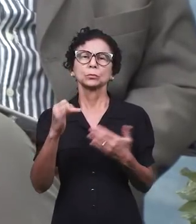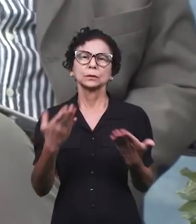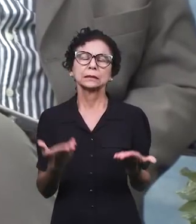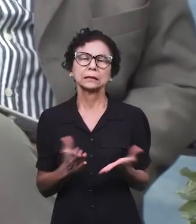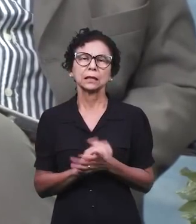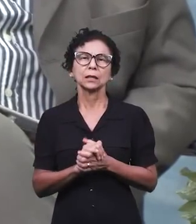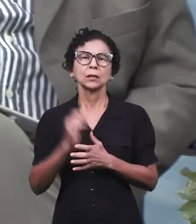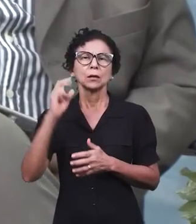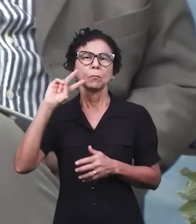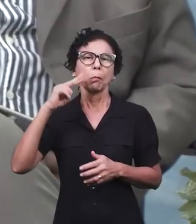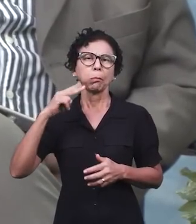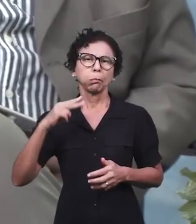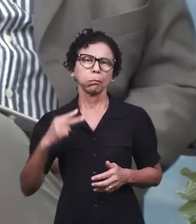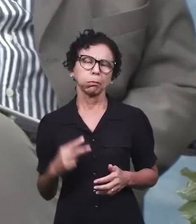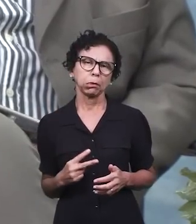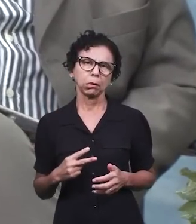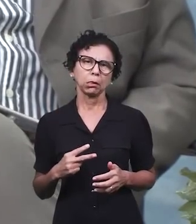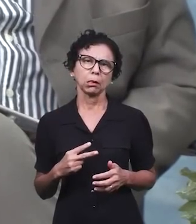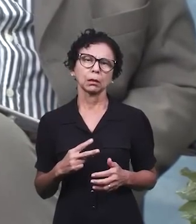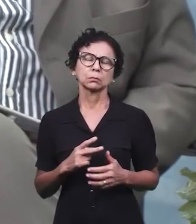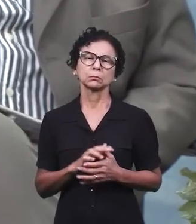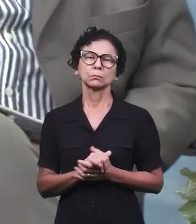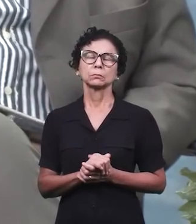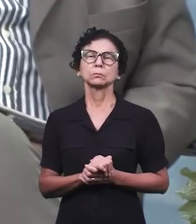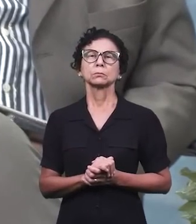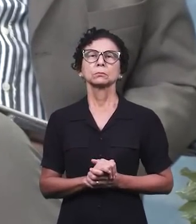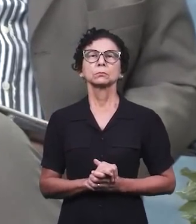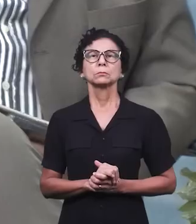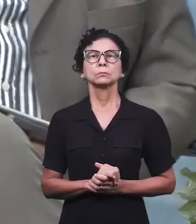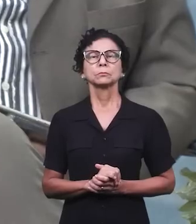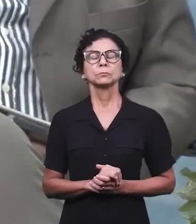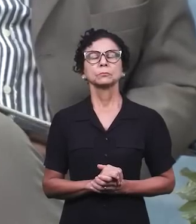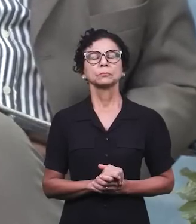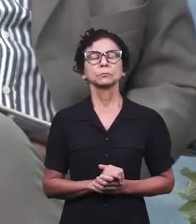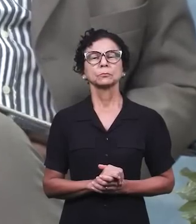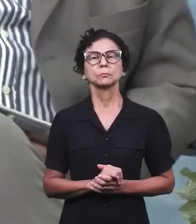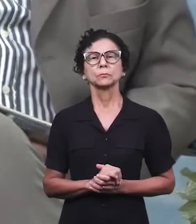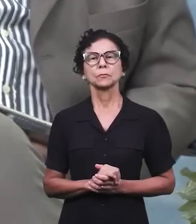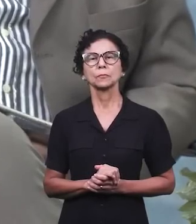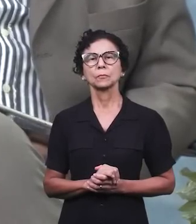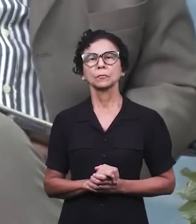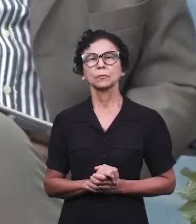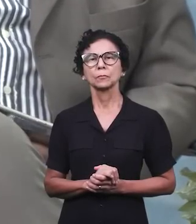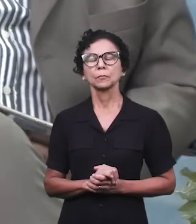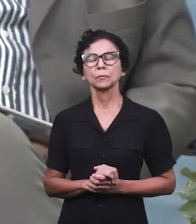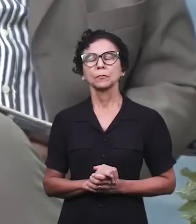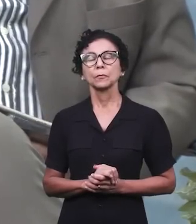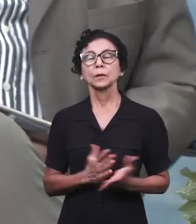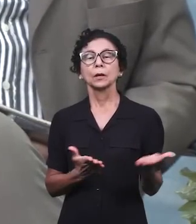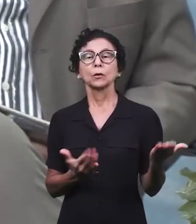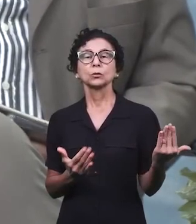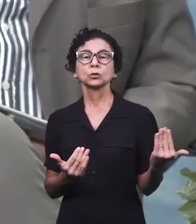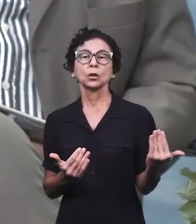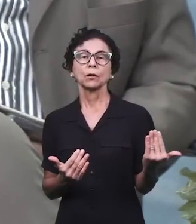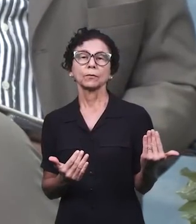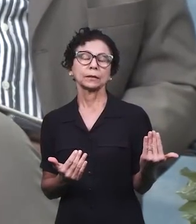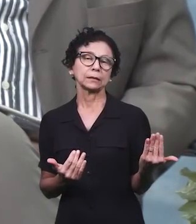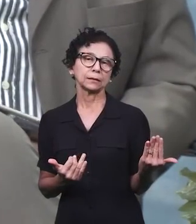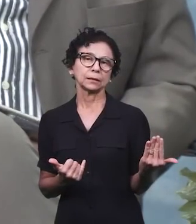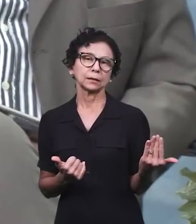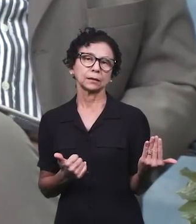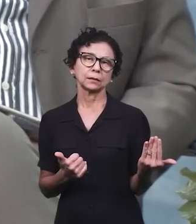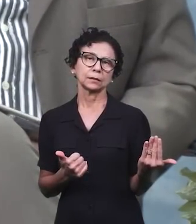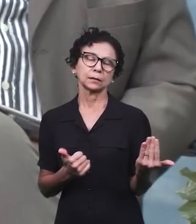da depreciação, vamos assim dizer, daquele recurso que eu tenho. Para um jovem que está começando, e que muitas vezes nós